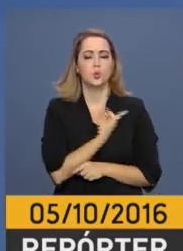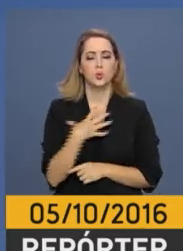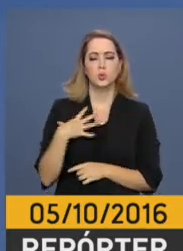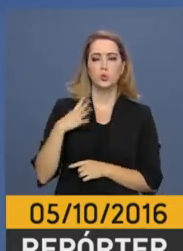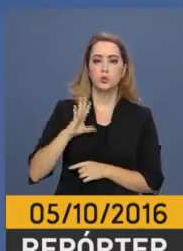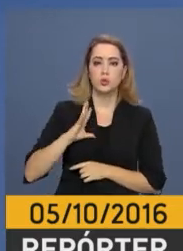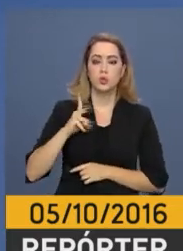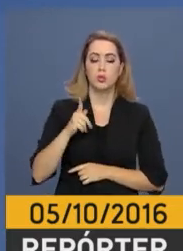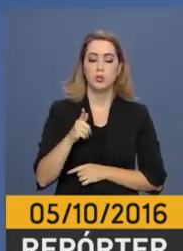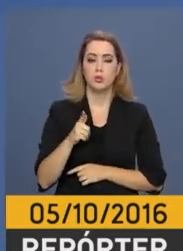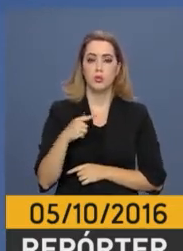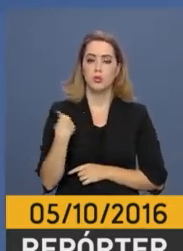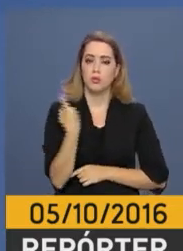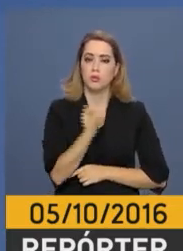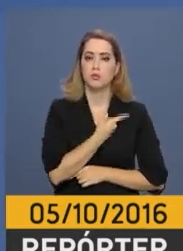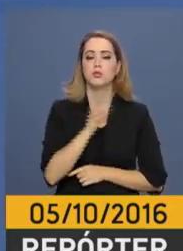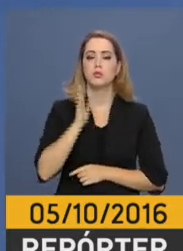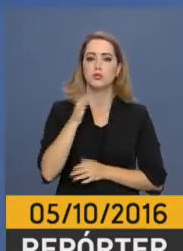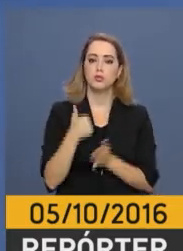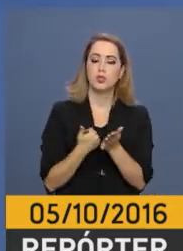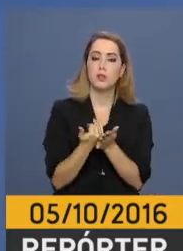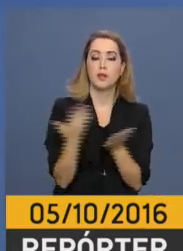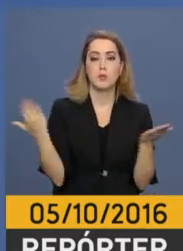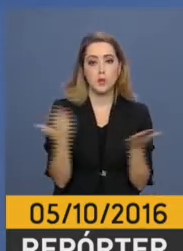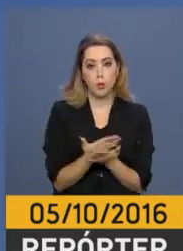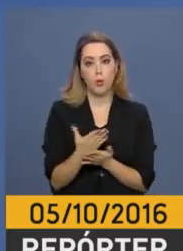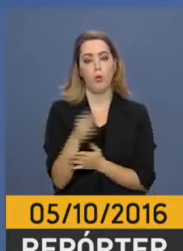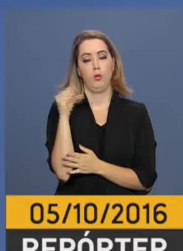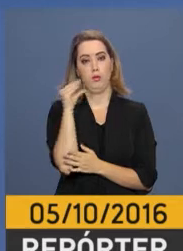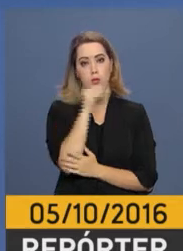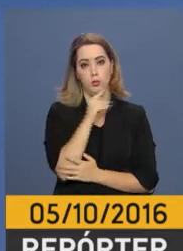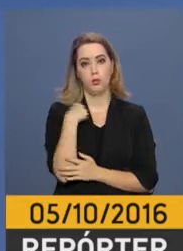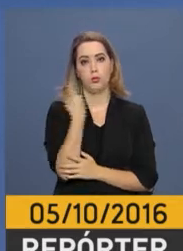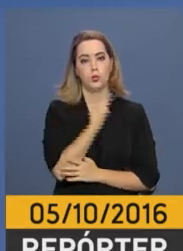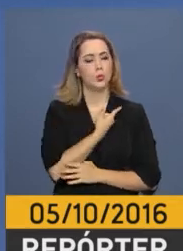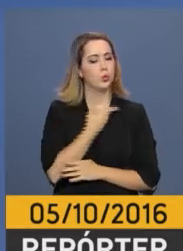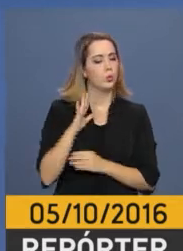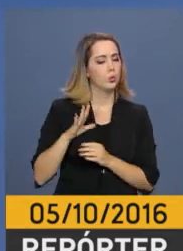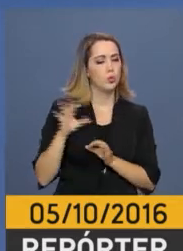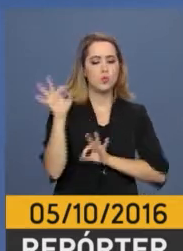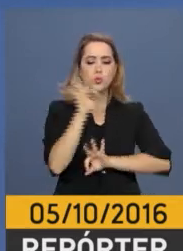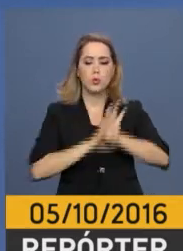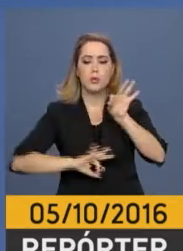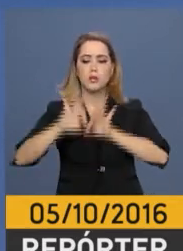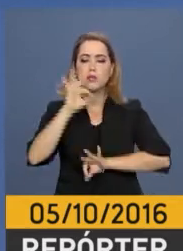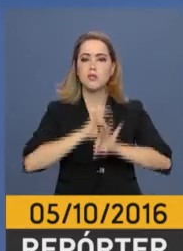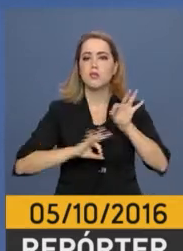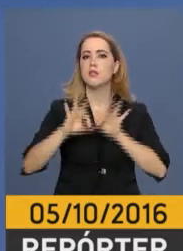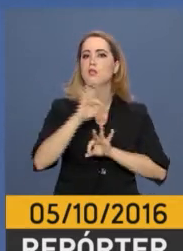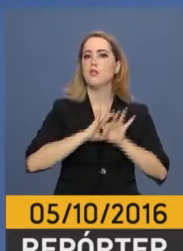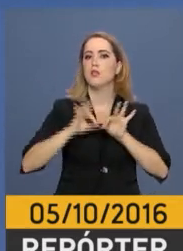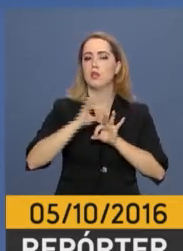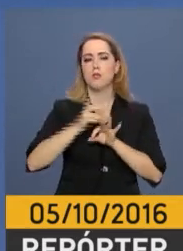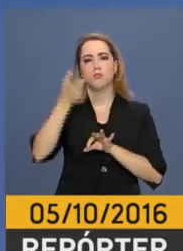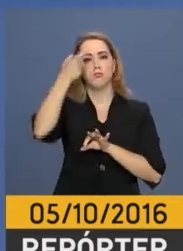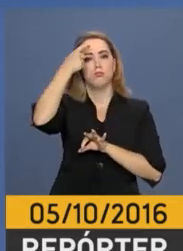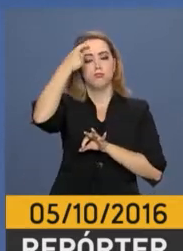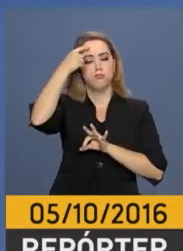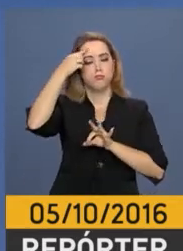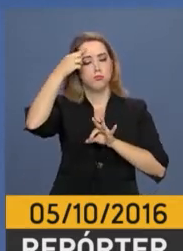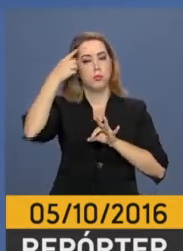temos a raiz dela se conformam se o organismo inclusive fisicamente não nos circuitos cerebrais